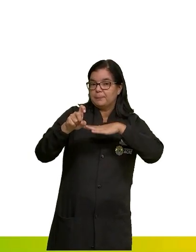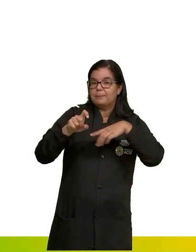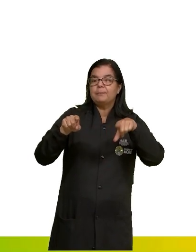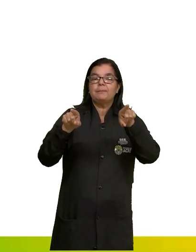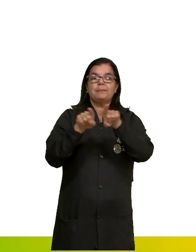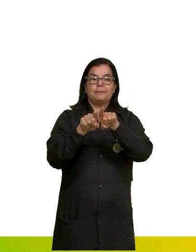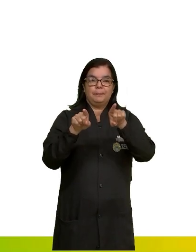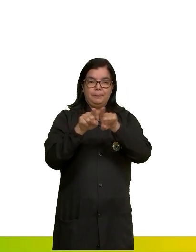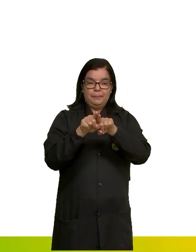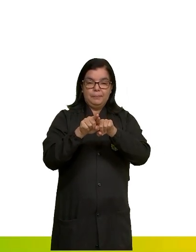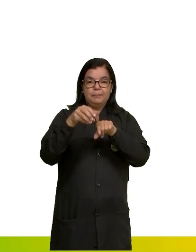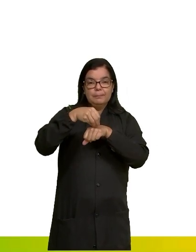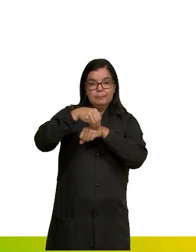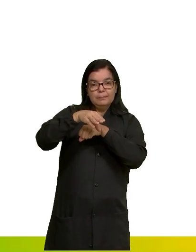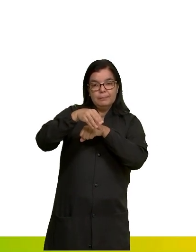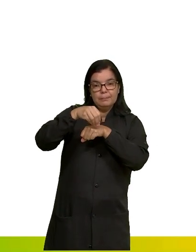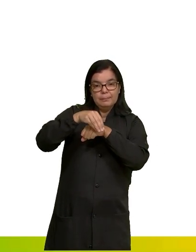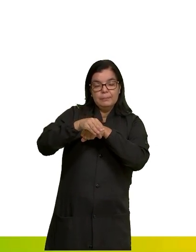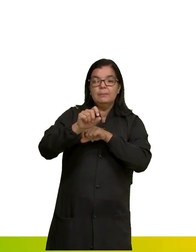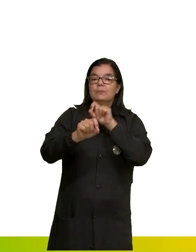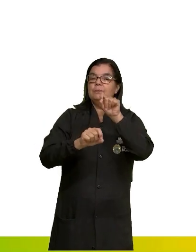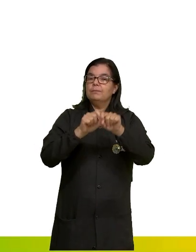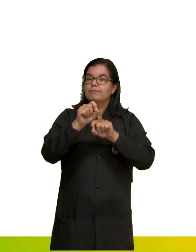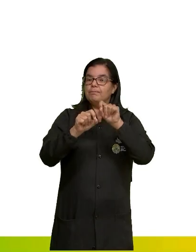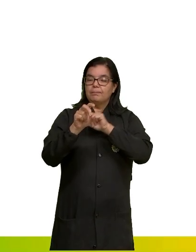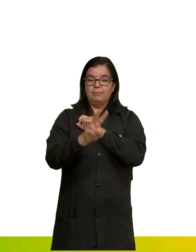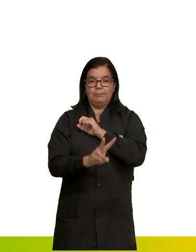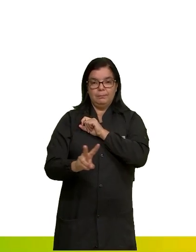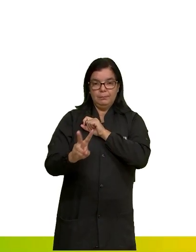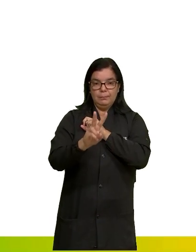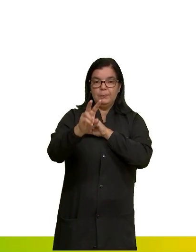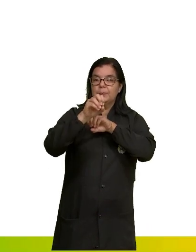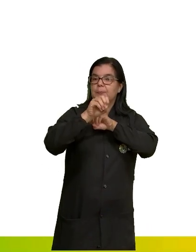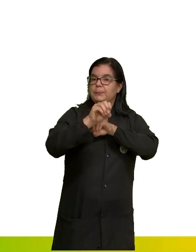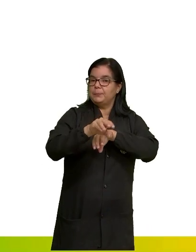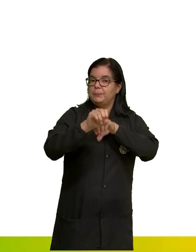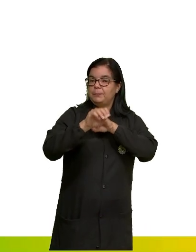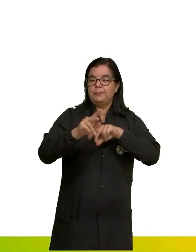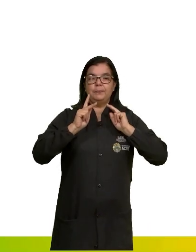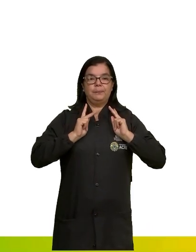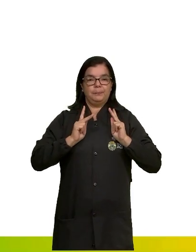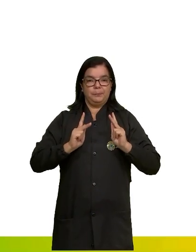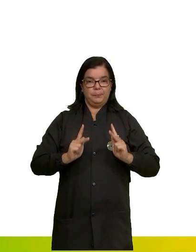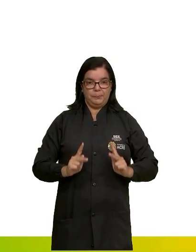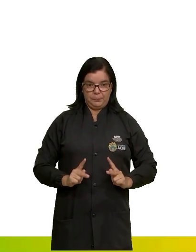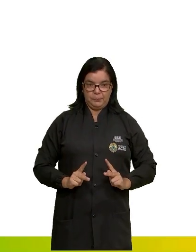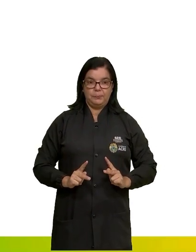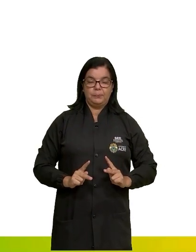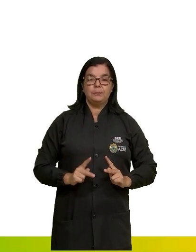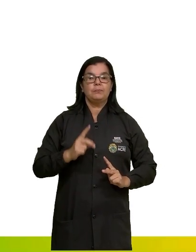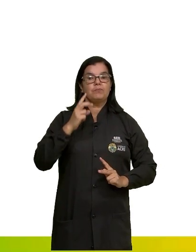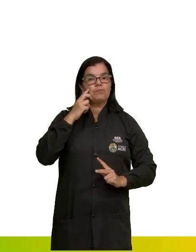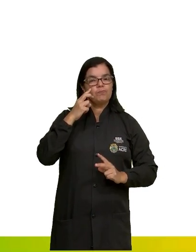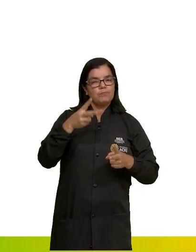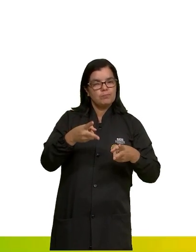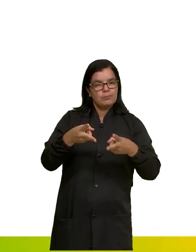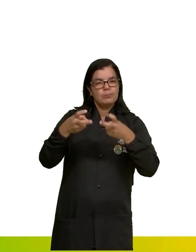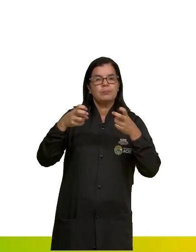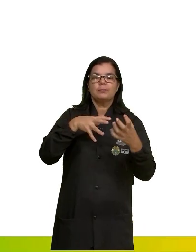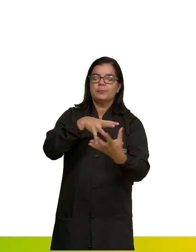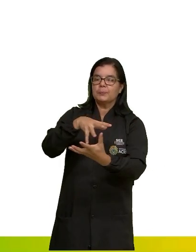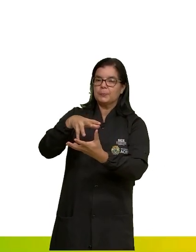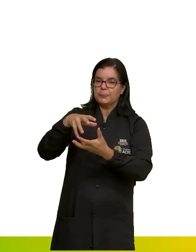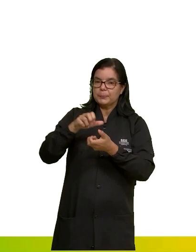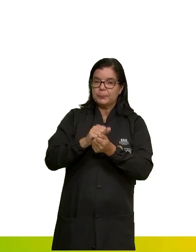também transmitem valores, ensinam comportamentos, moldam a visão de mundo de